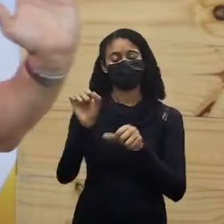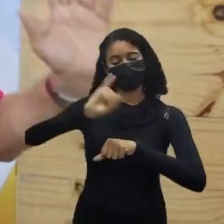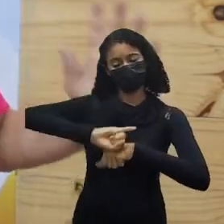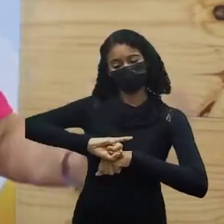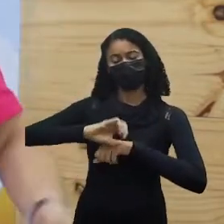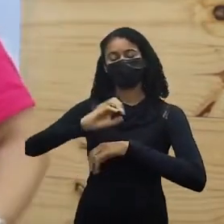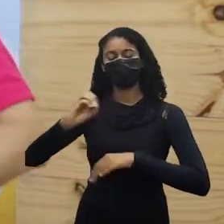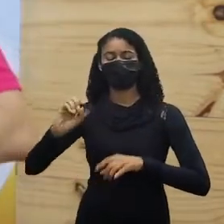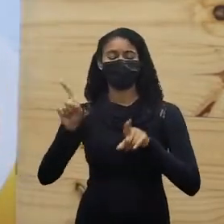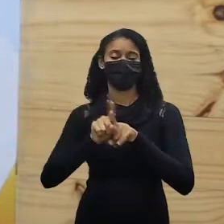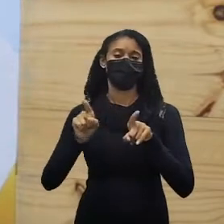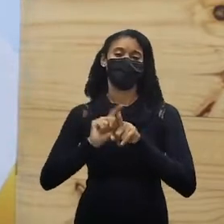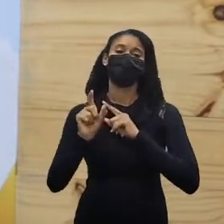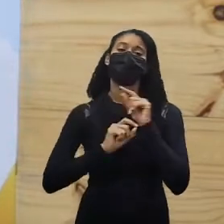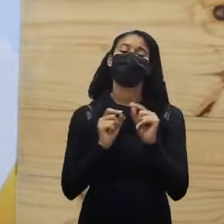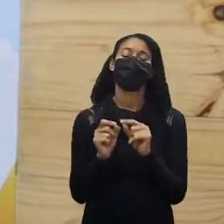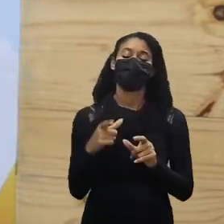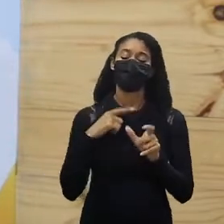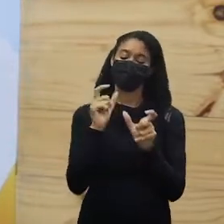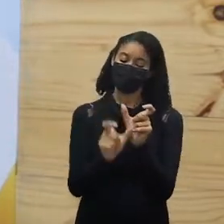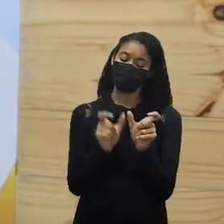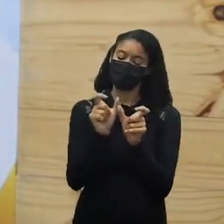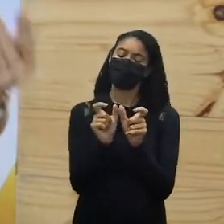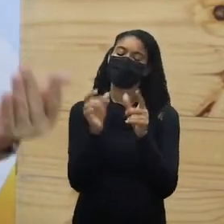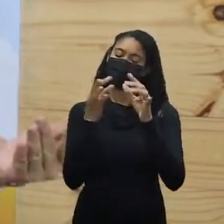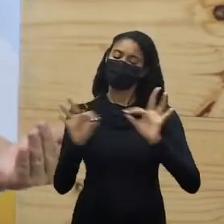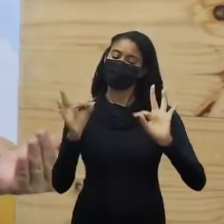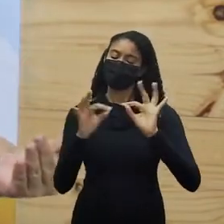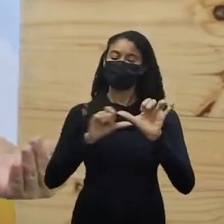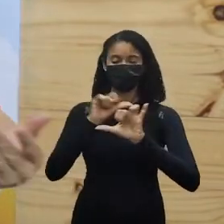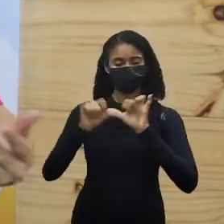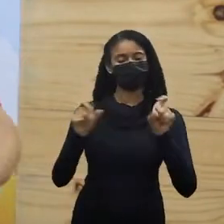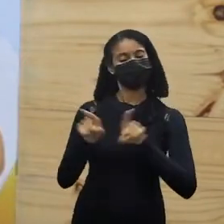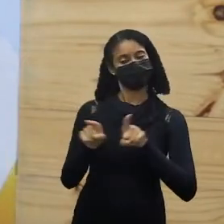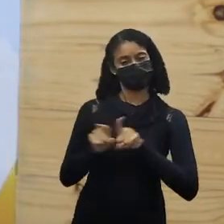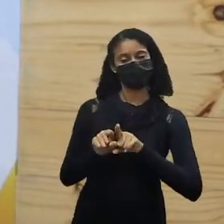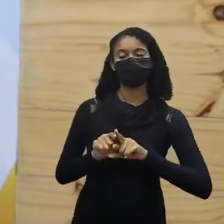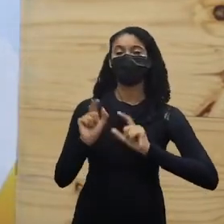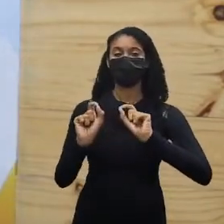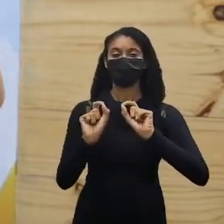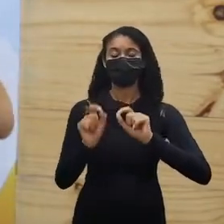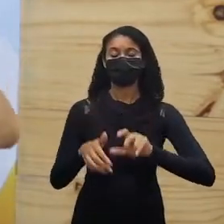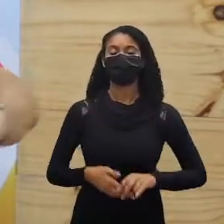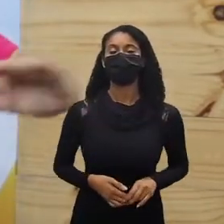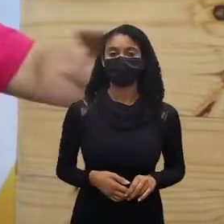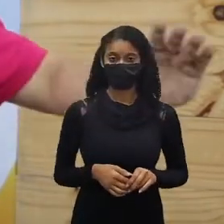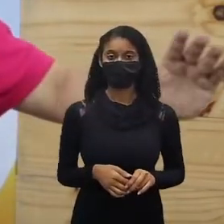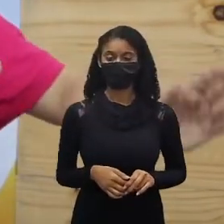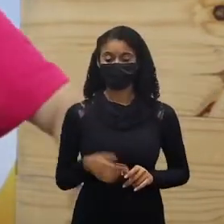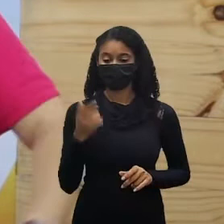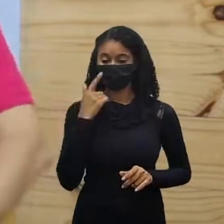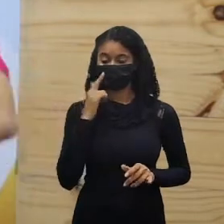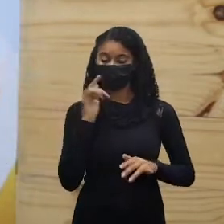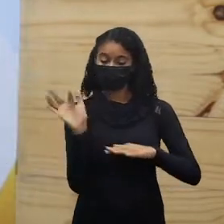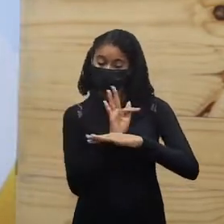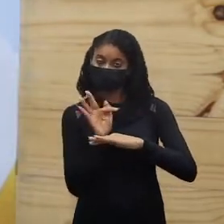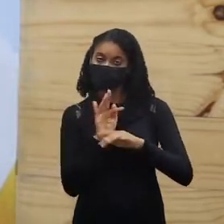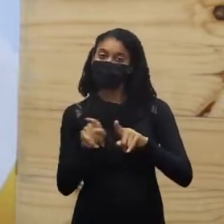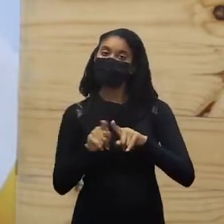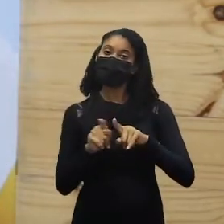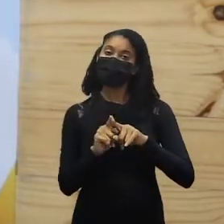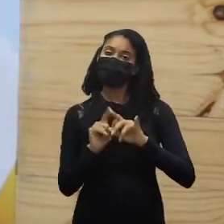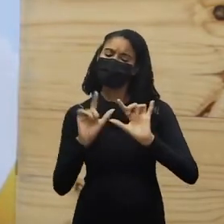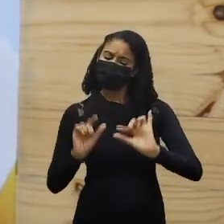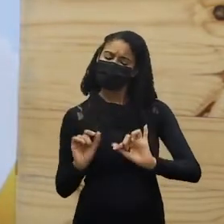Nós temos a morfologia, a sintaxe, que variam também justamente no aspecto de formalidade ou